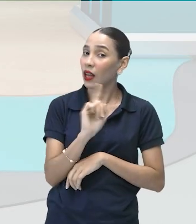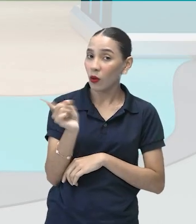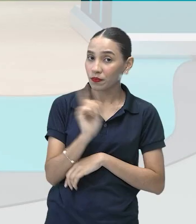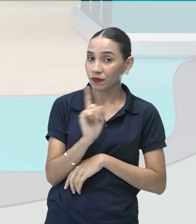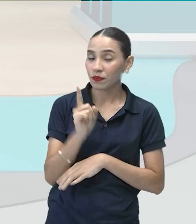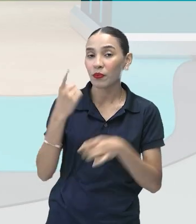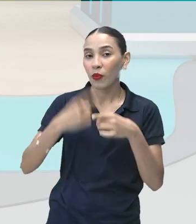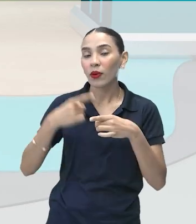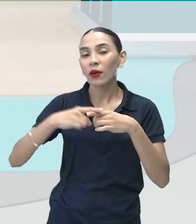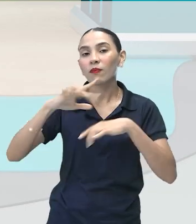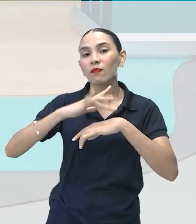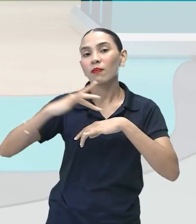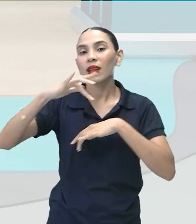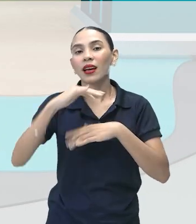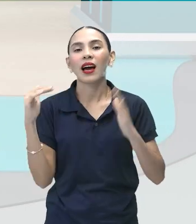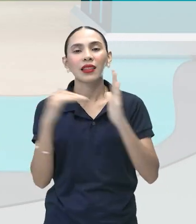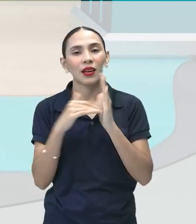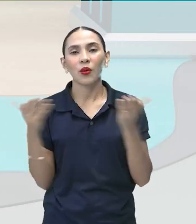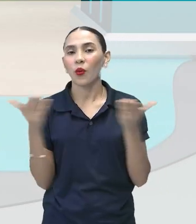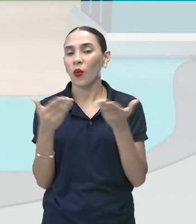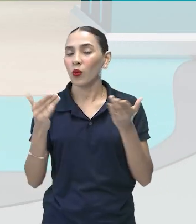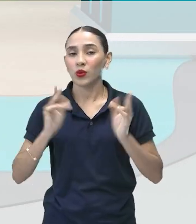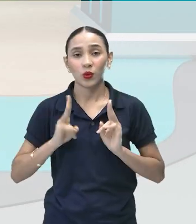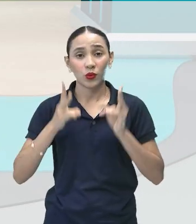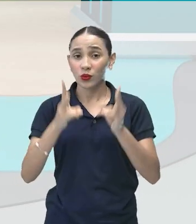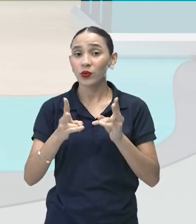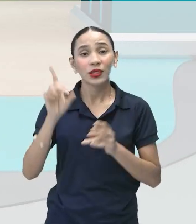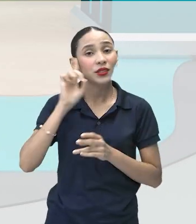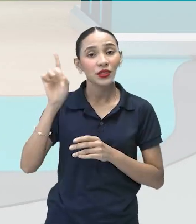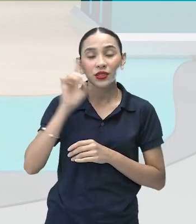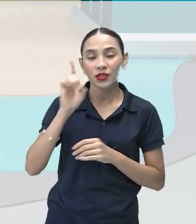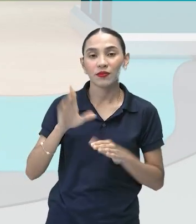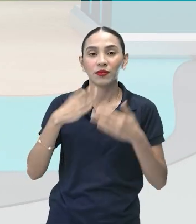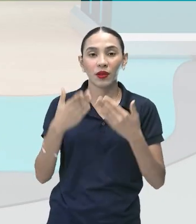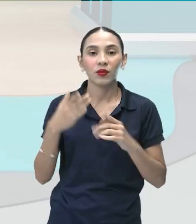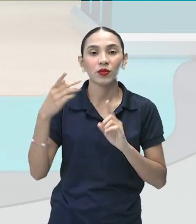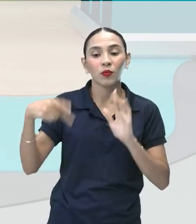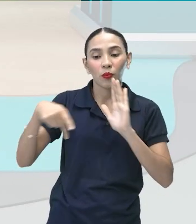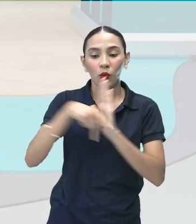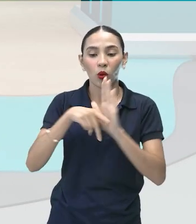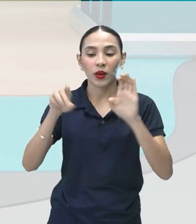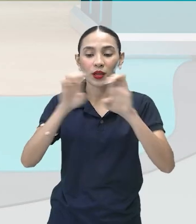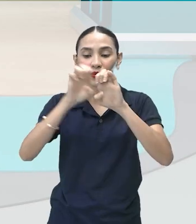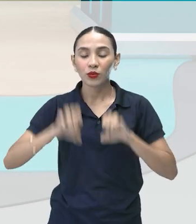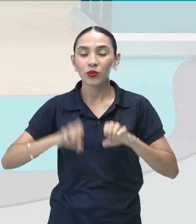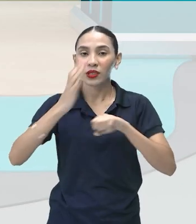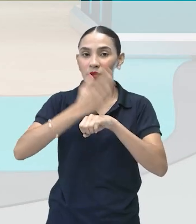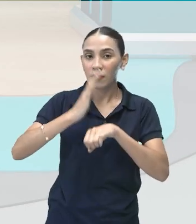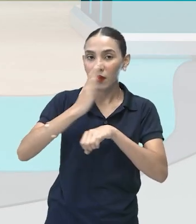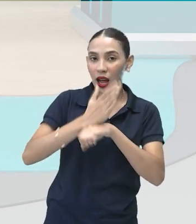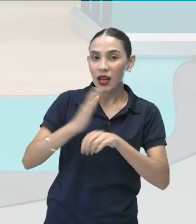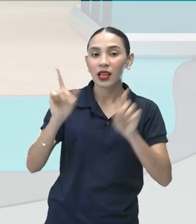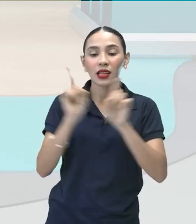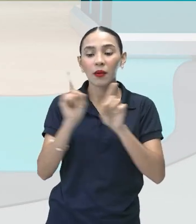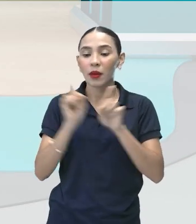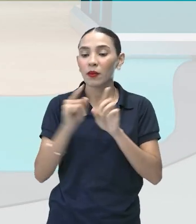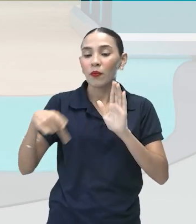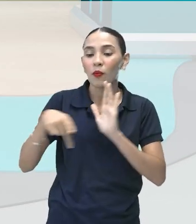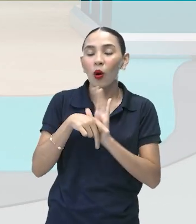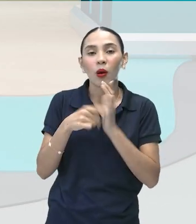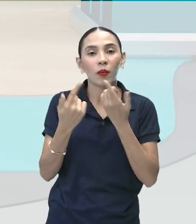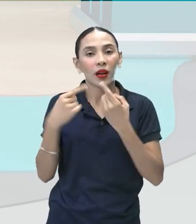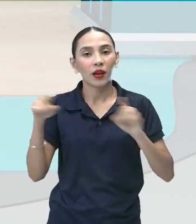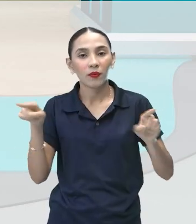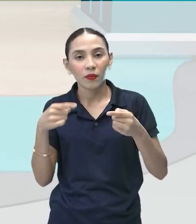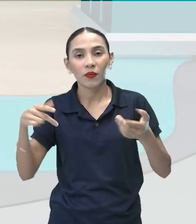Não, porque o balé clássico até hoje está aí no nosso dia a dia, com a sua forma de execução, com a sua forma de dança,